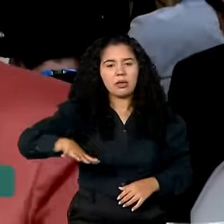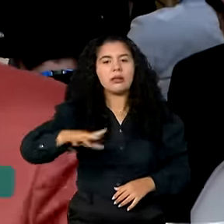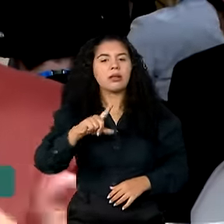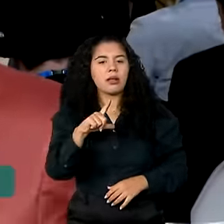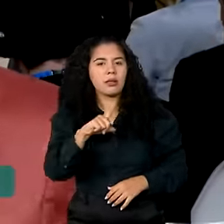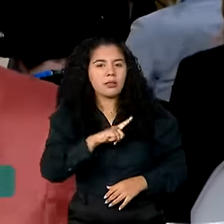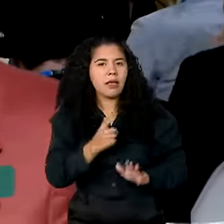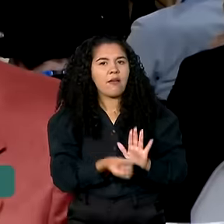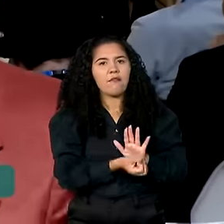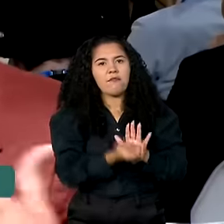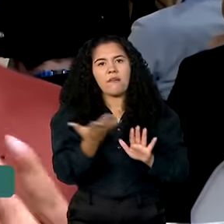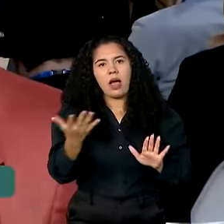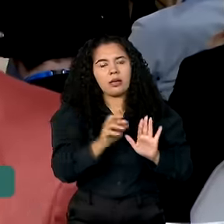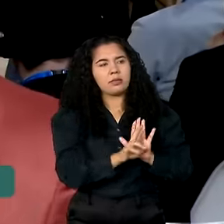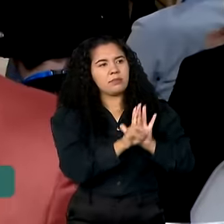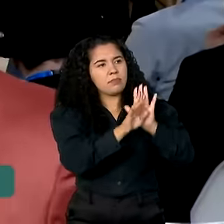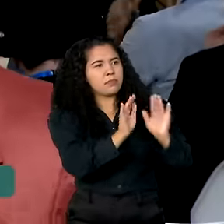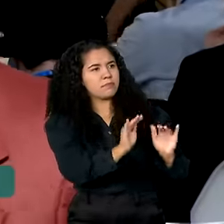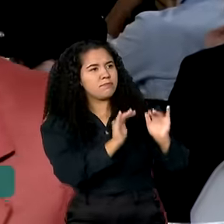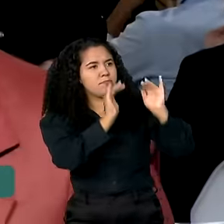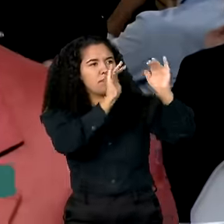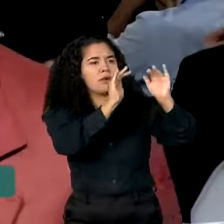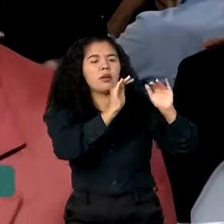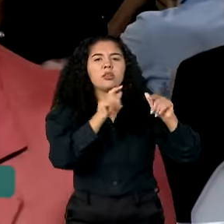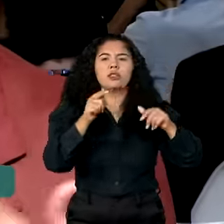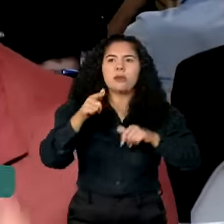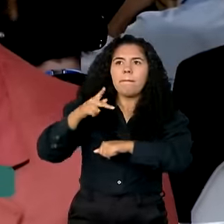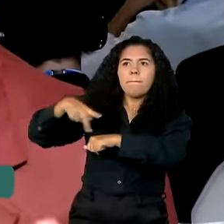pavilhão, diversas pessoas de outras nacionalidades, né?